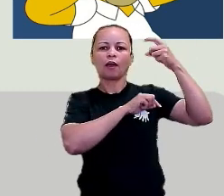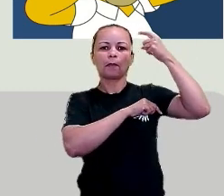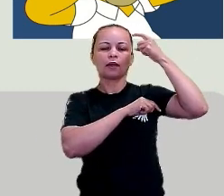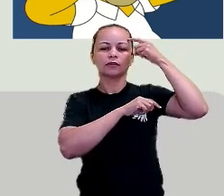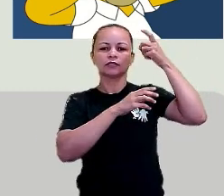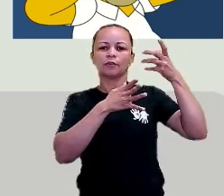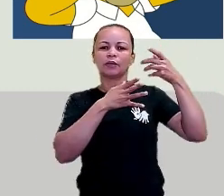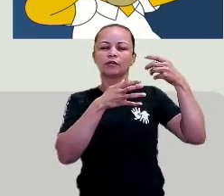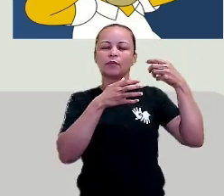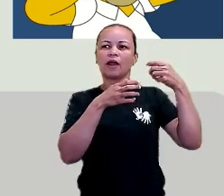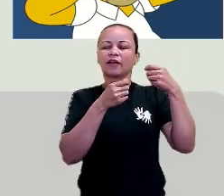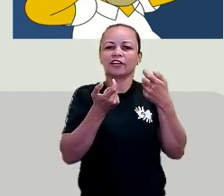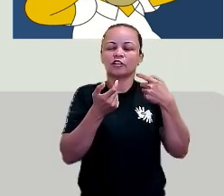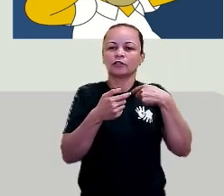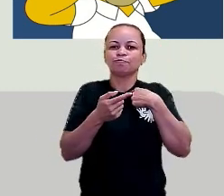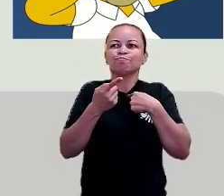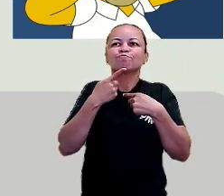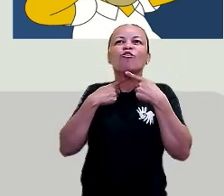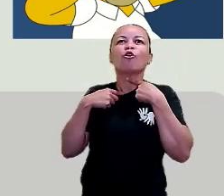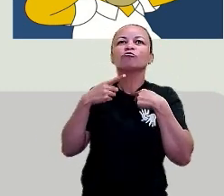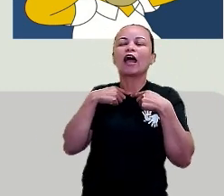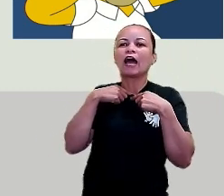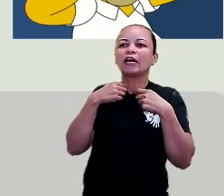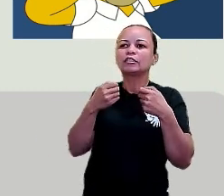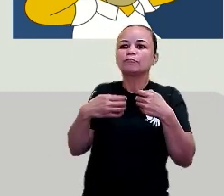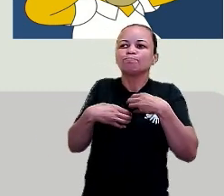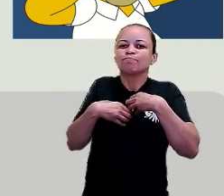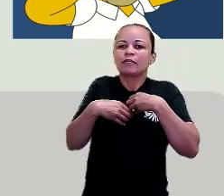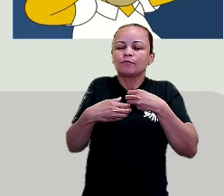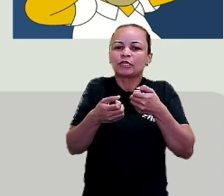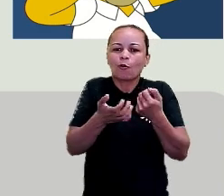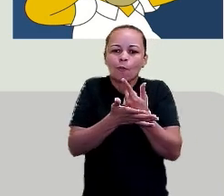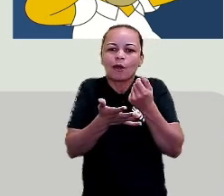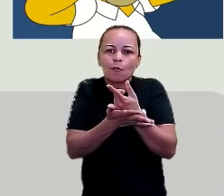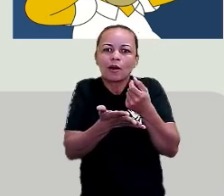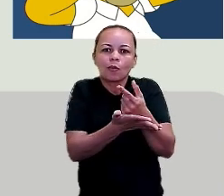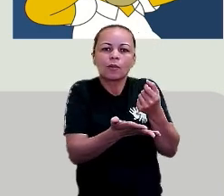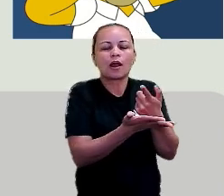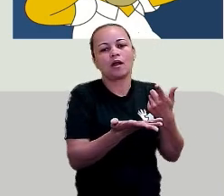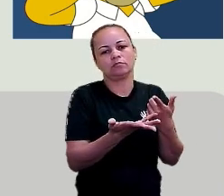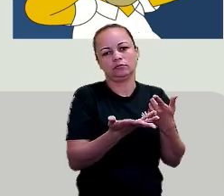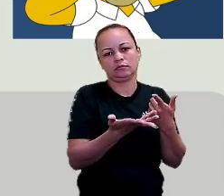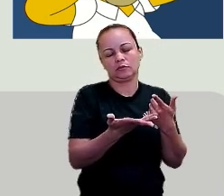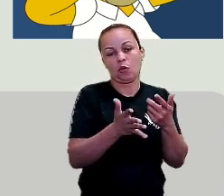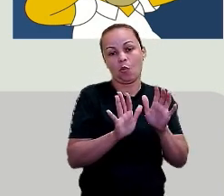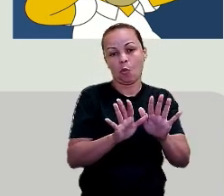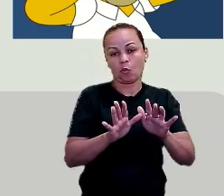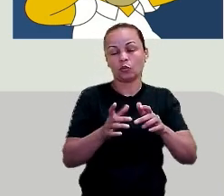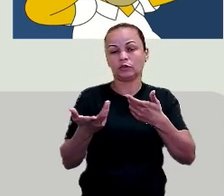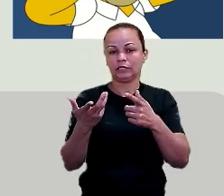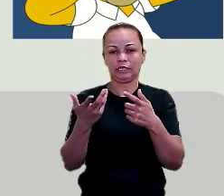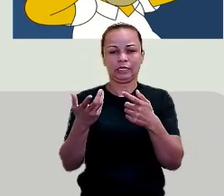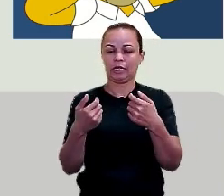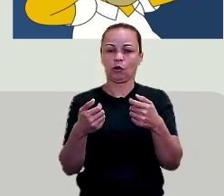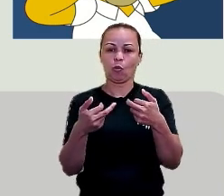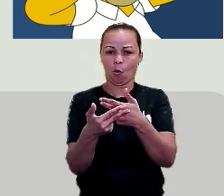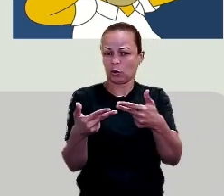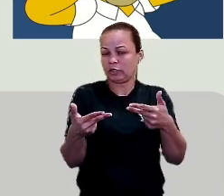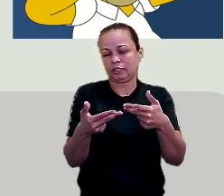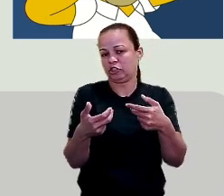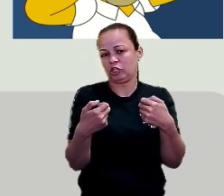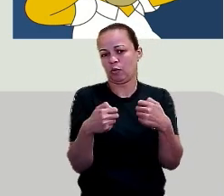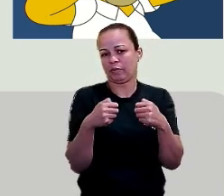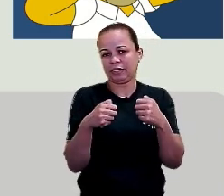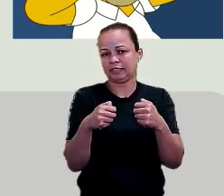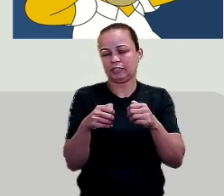gente necessite comprar aquilo. Onde muitas vezes, pessoal, aquilo não é necessário para a nossa vida. Então, antes